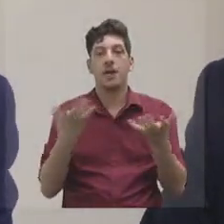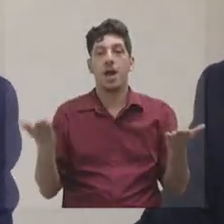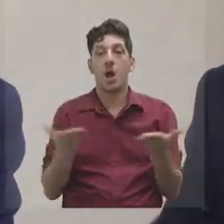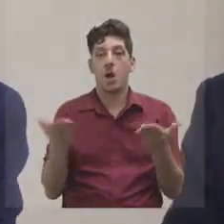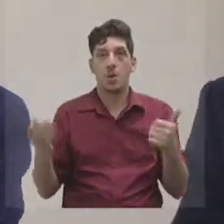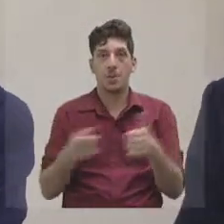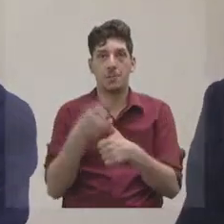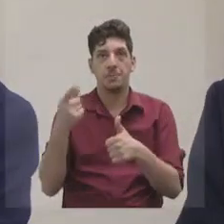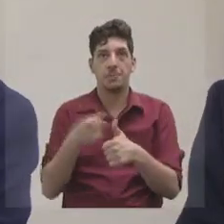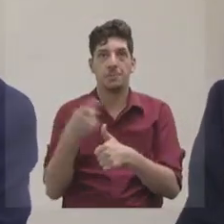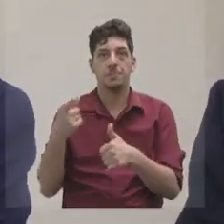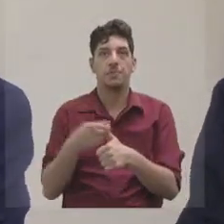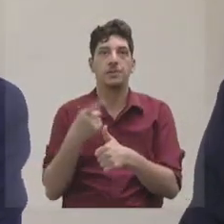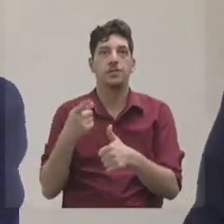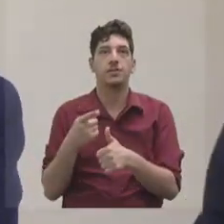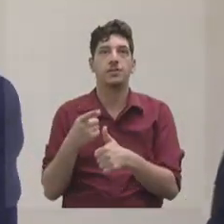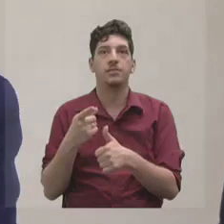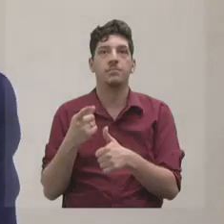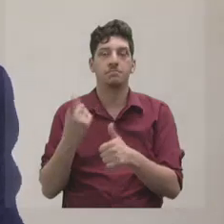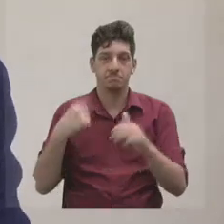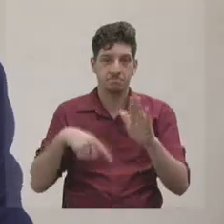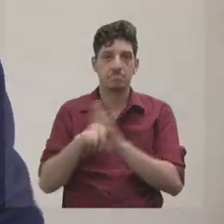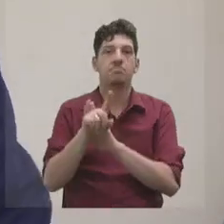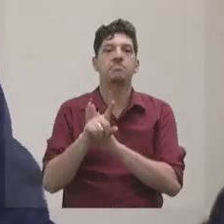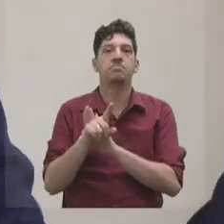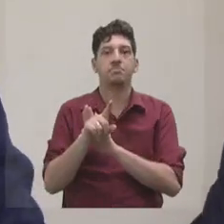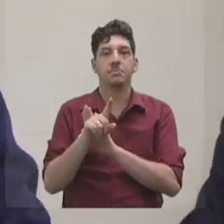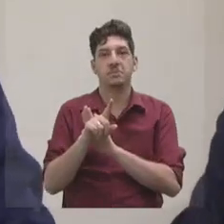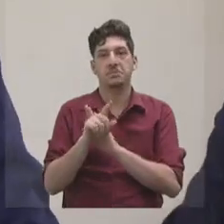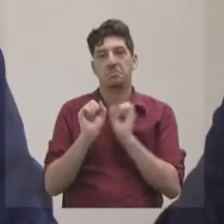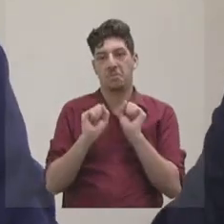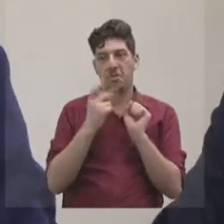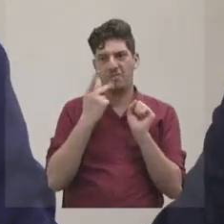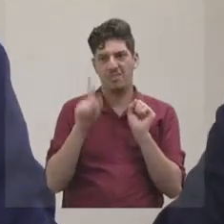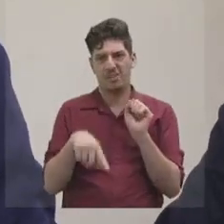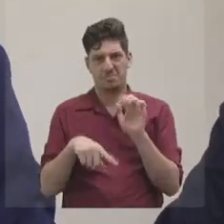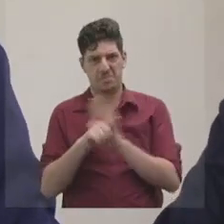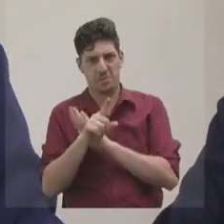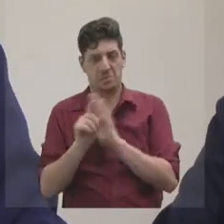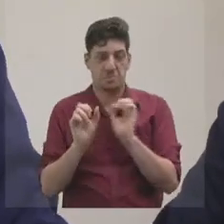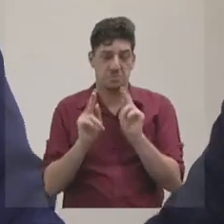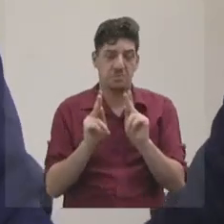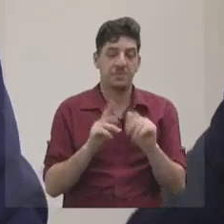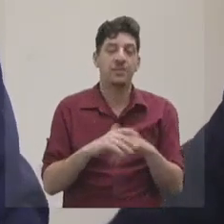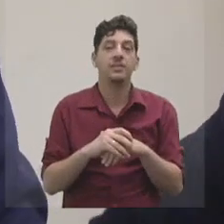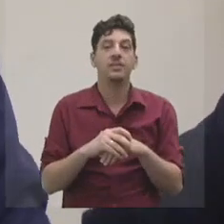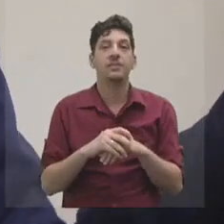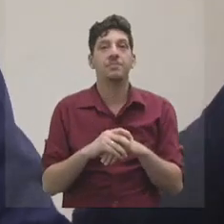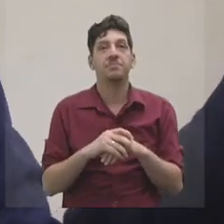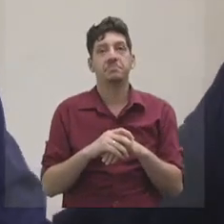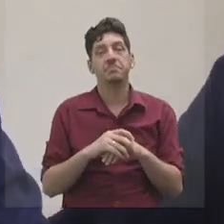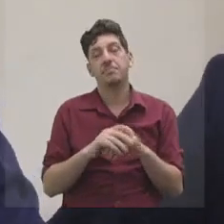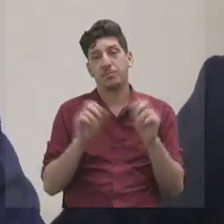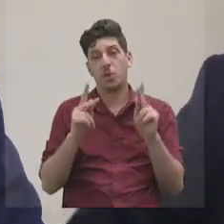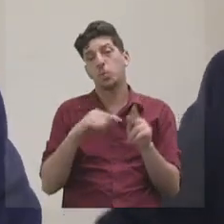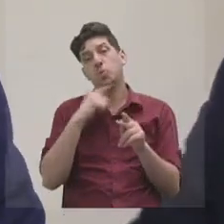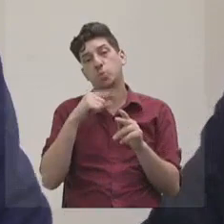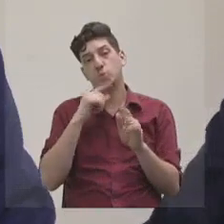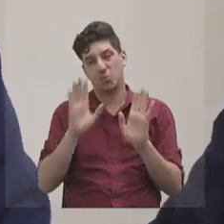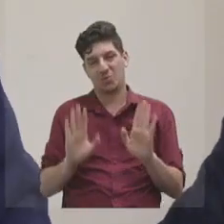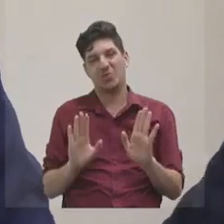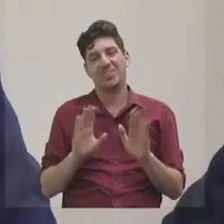primeira interpelação se assim a gente pode dizer vou chamar de questionamentos secretário